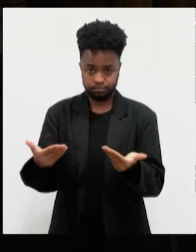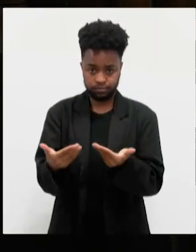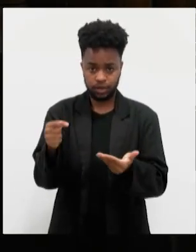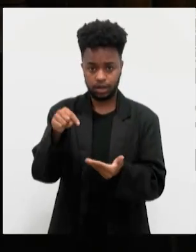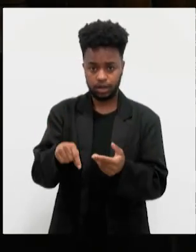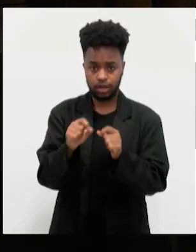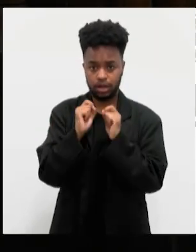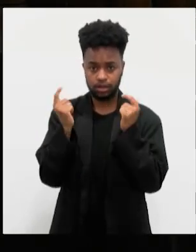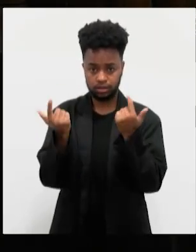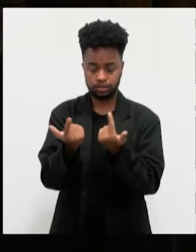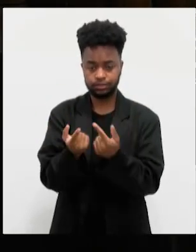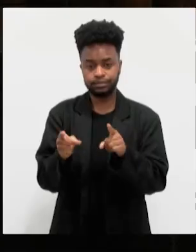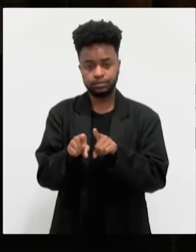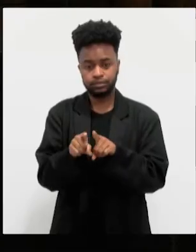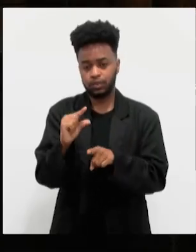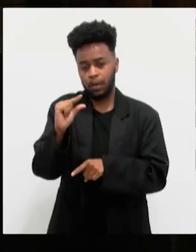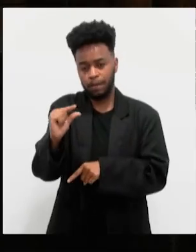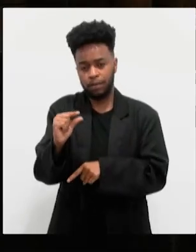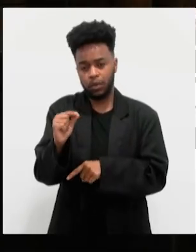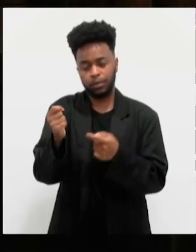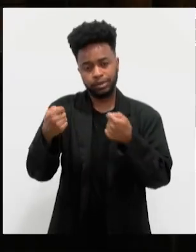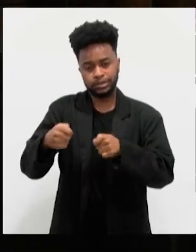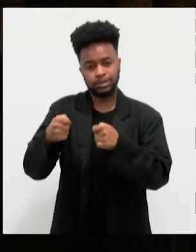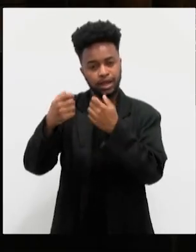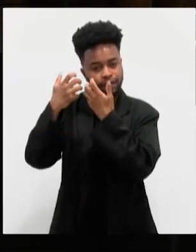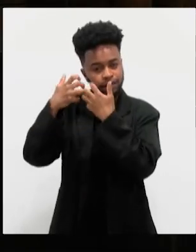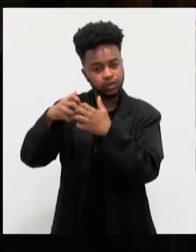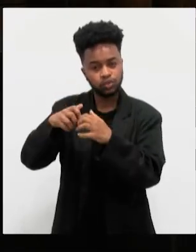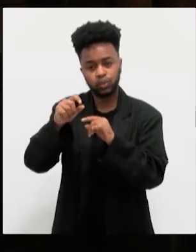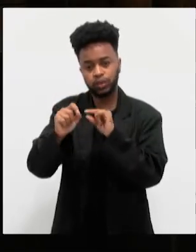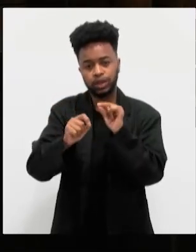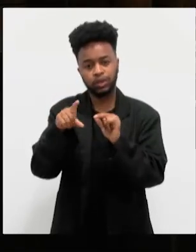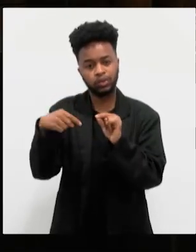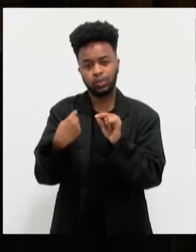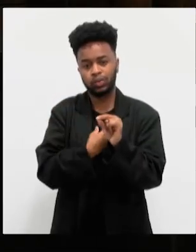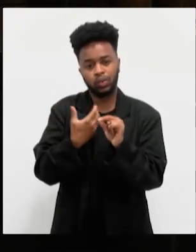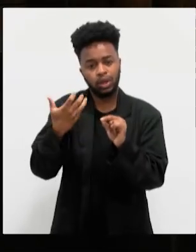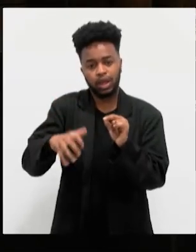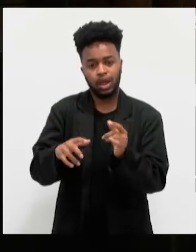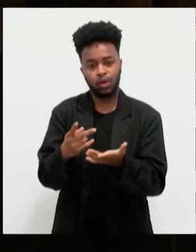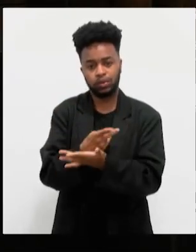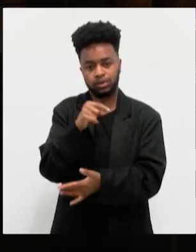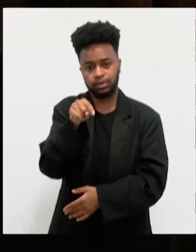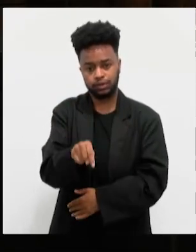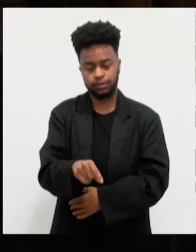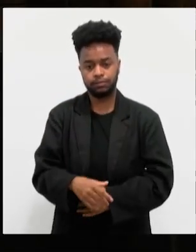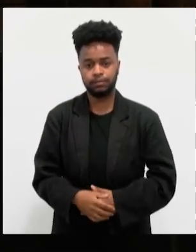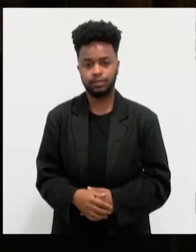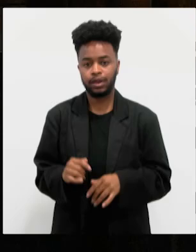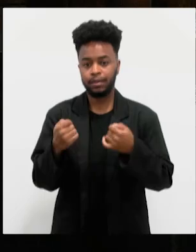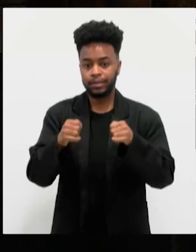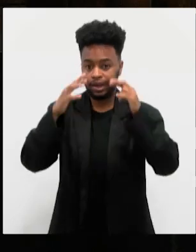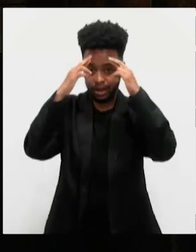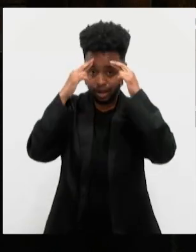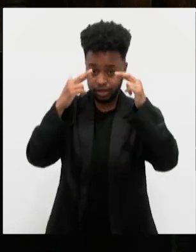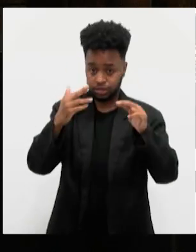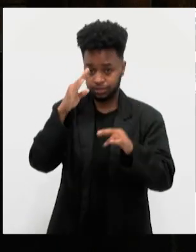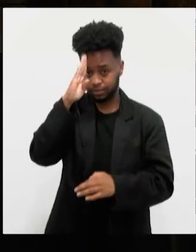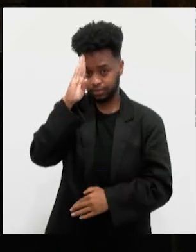parlamento e um pouco do reflexo daquilo que a gente não deseja para o parlamento. respeito acima de tudo.